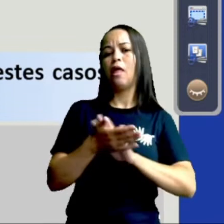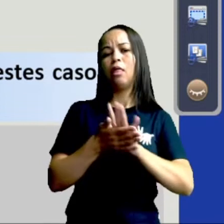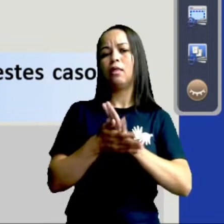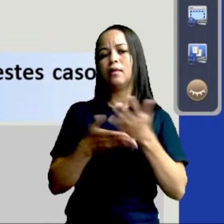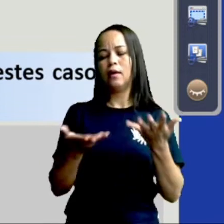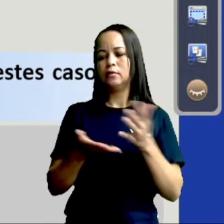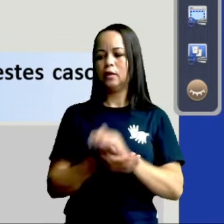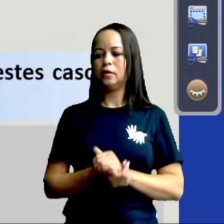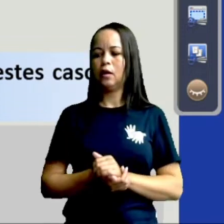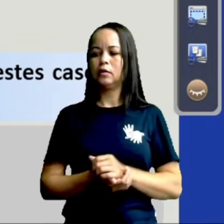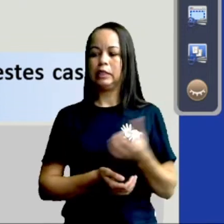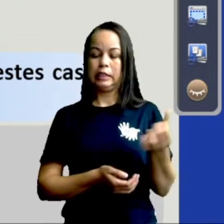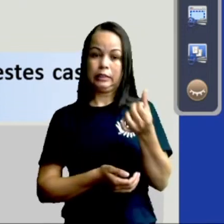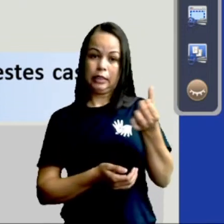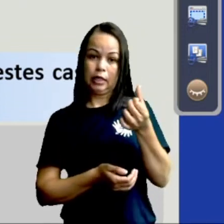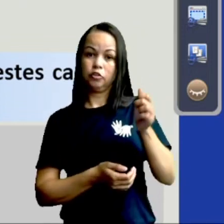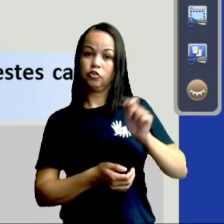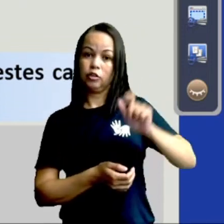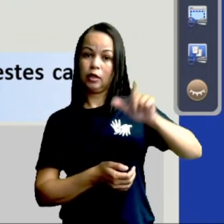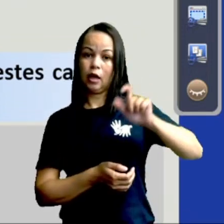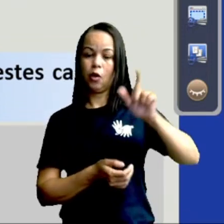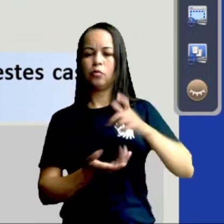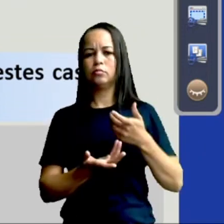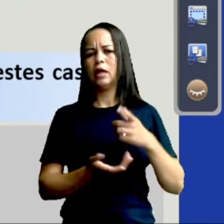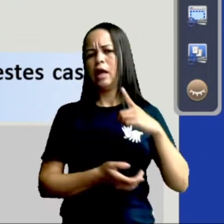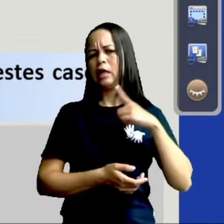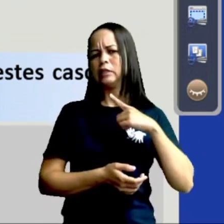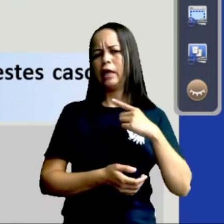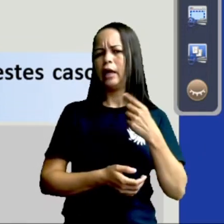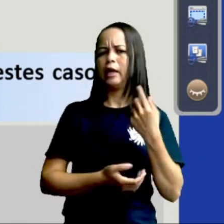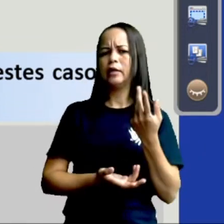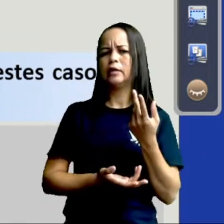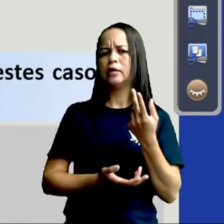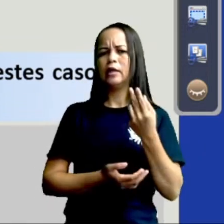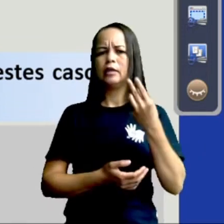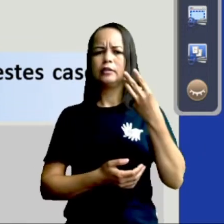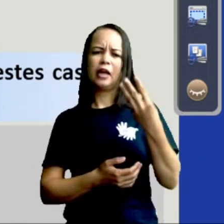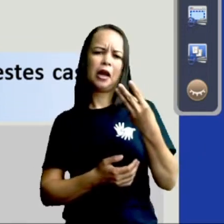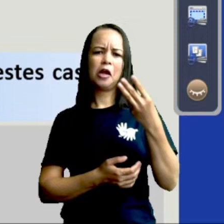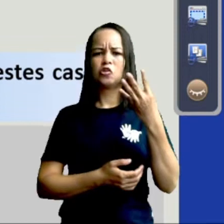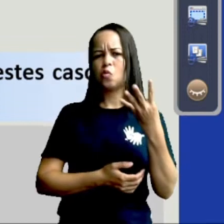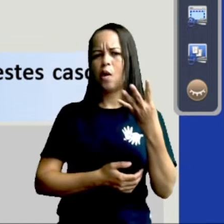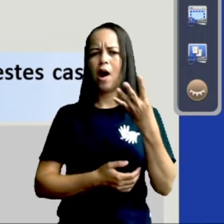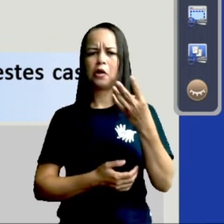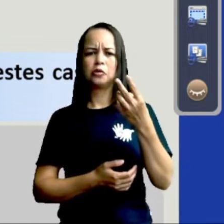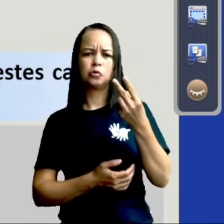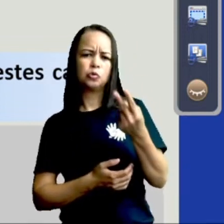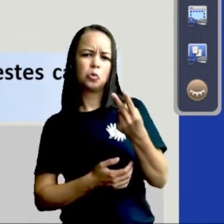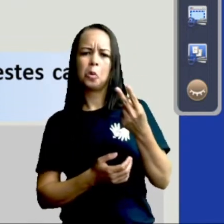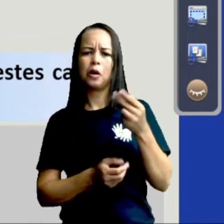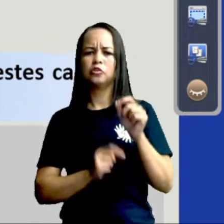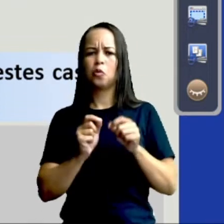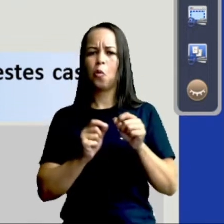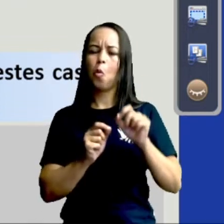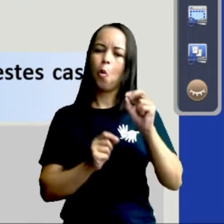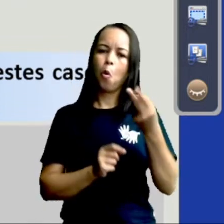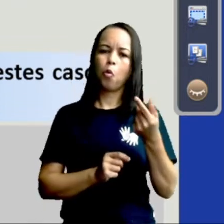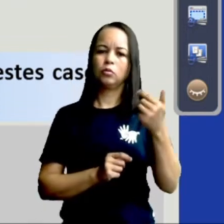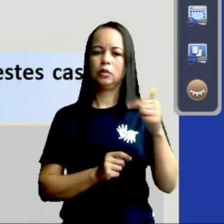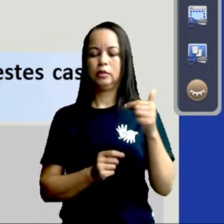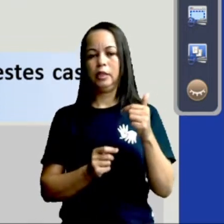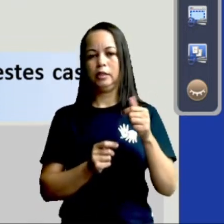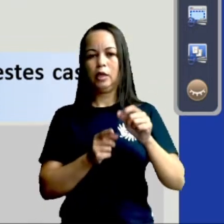6, ou tem 6 raízes, ou tem 5, aí 4, 3, 2, ou nenhuma raiz. Enfim, o grau diz a